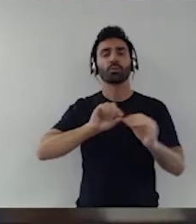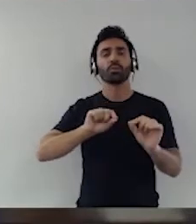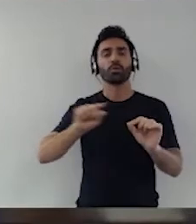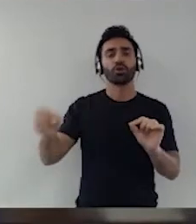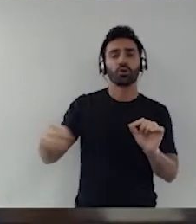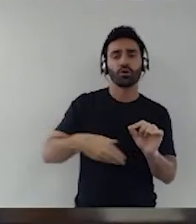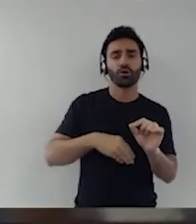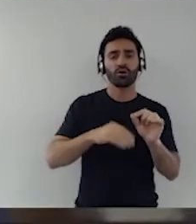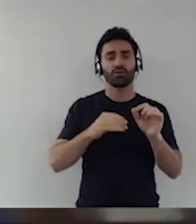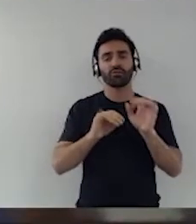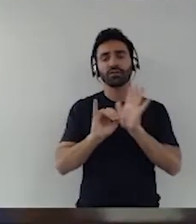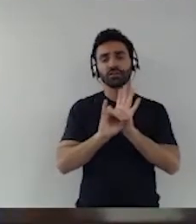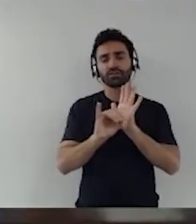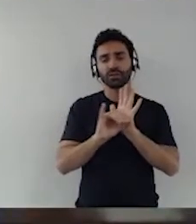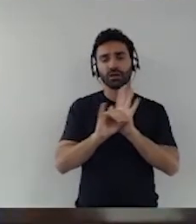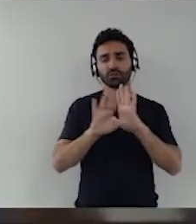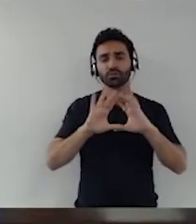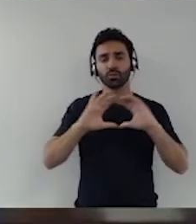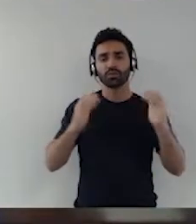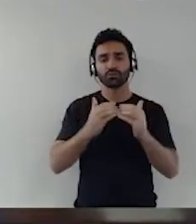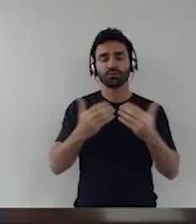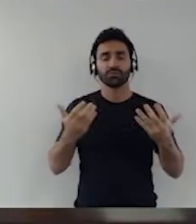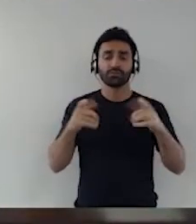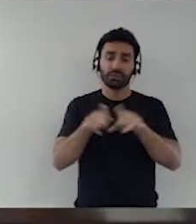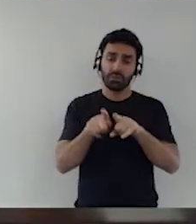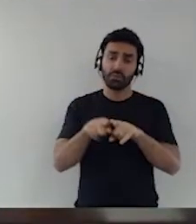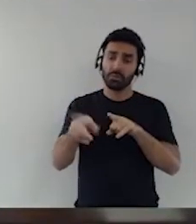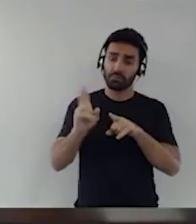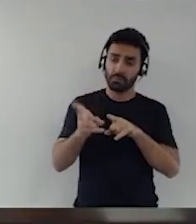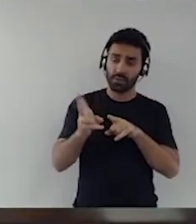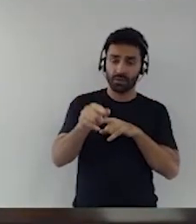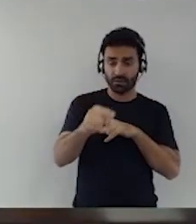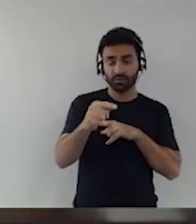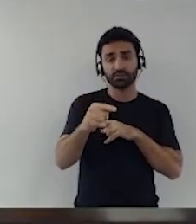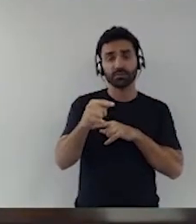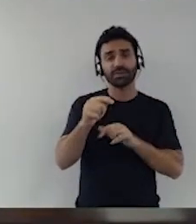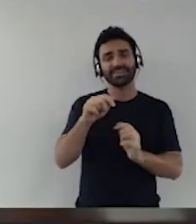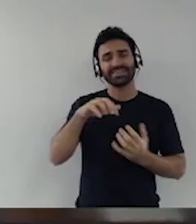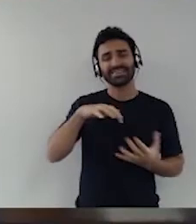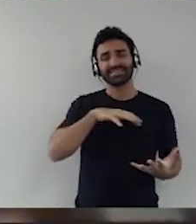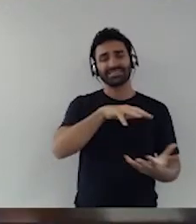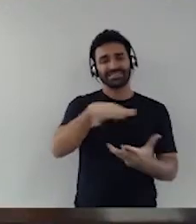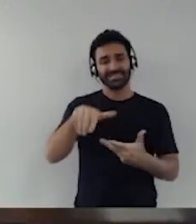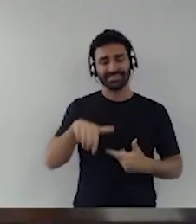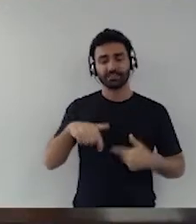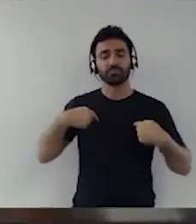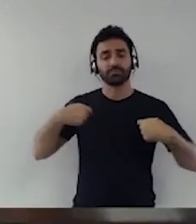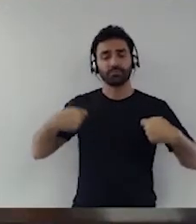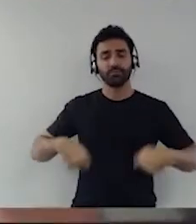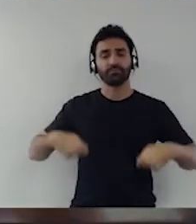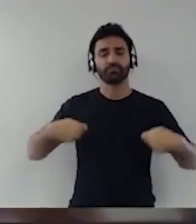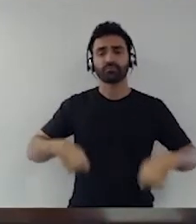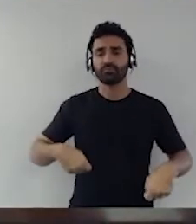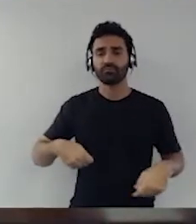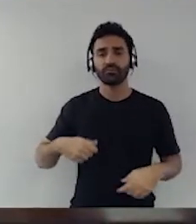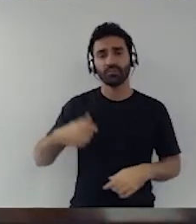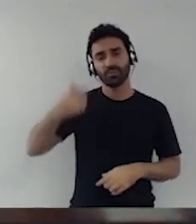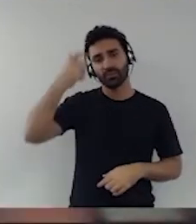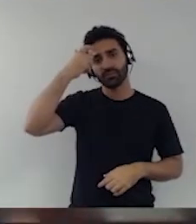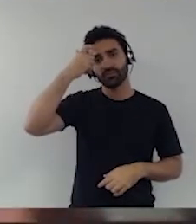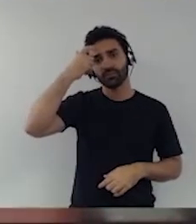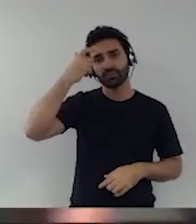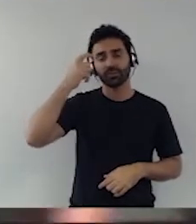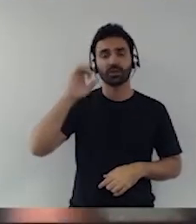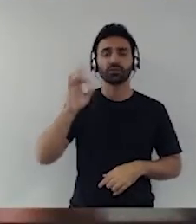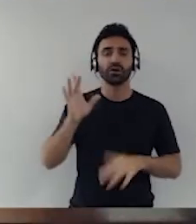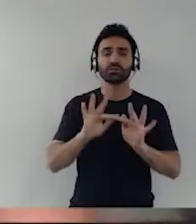novas identidades coletivas, também nessa ideia da internacionalização, é preciso sair do